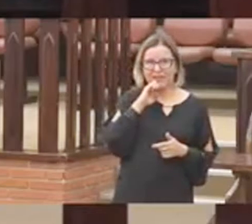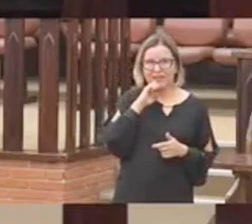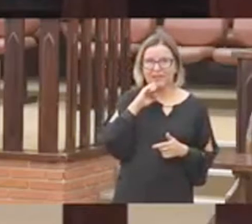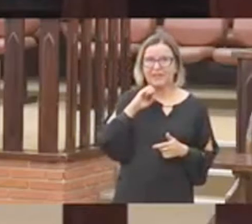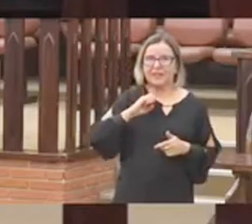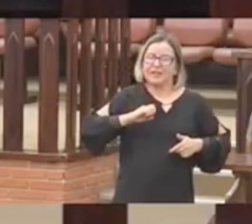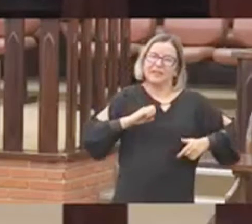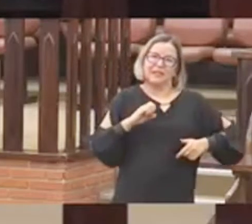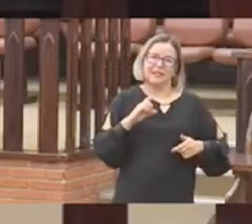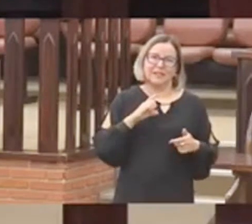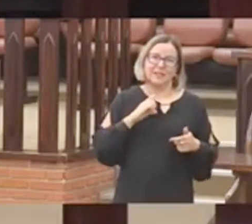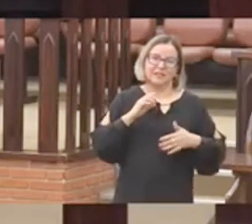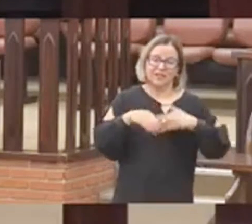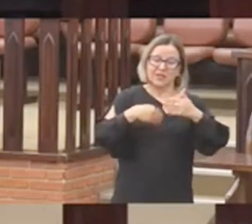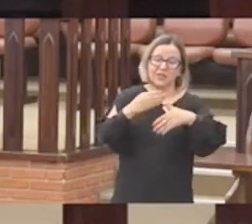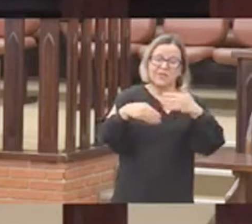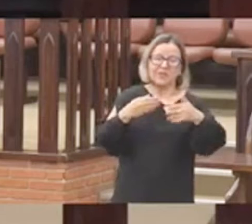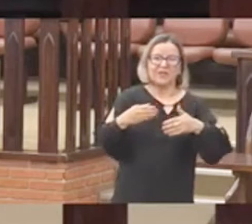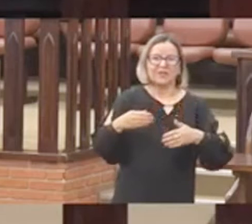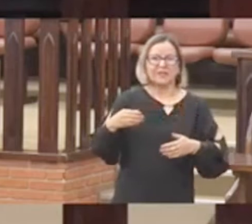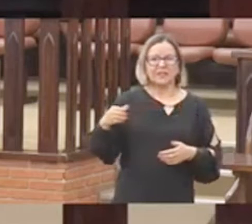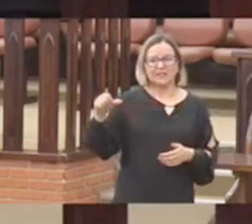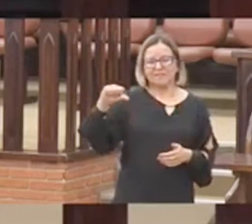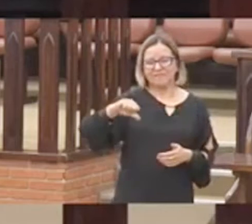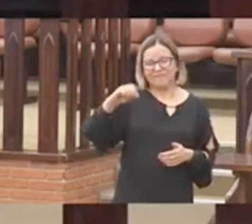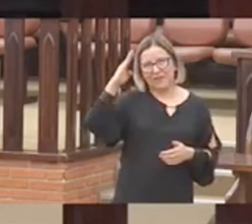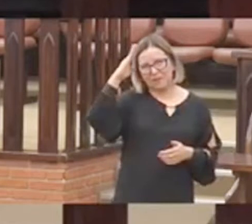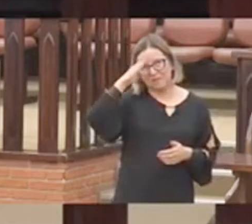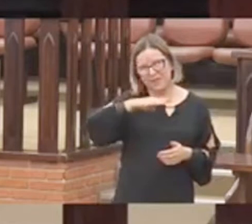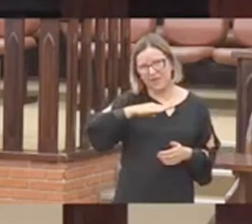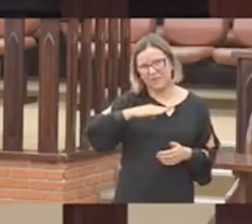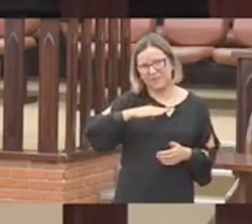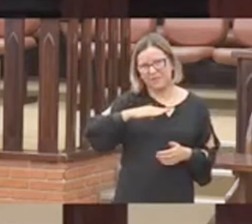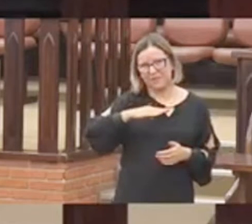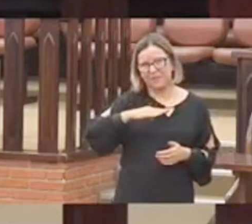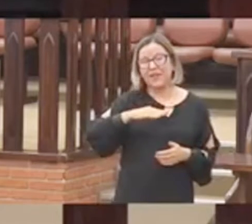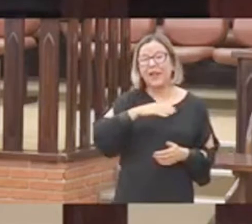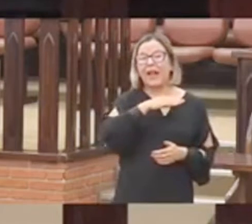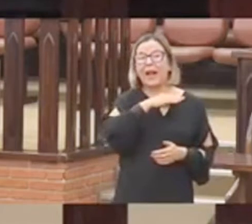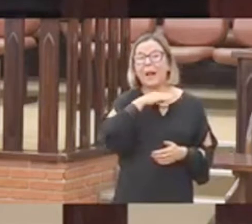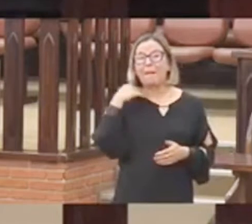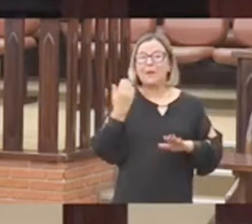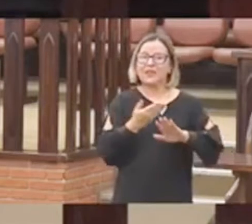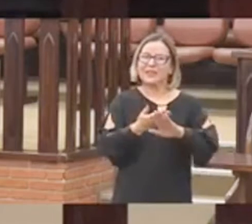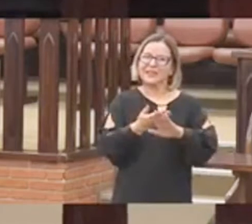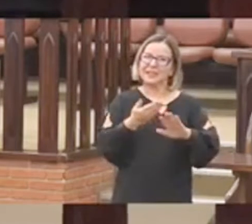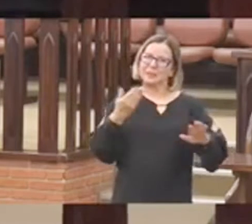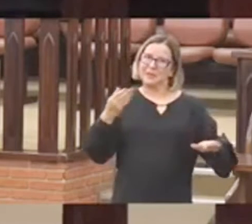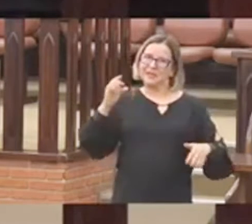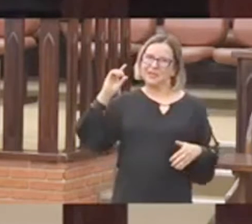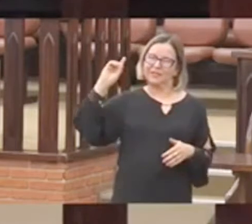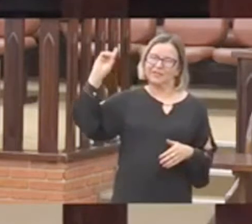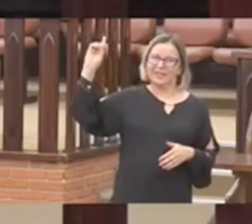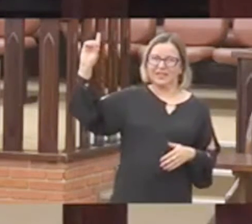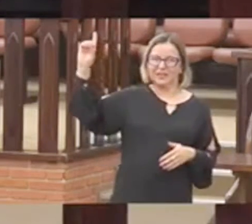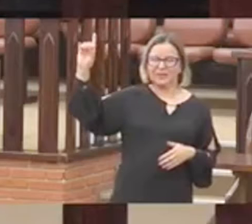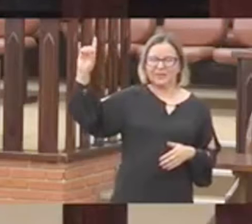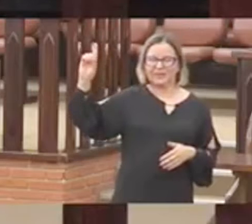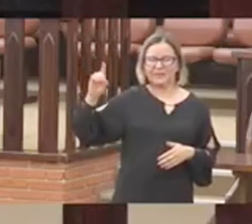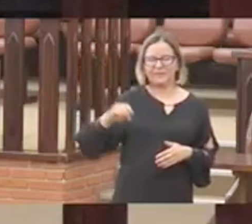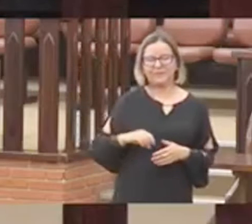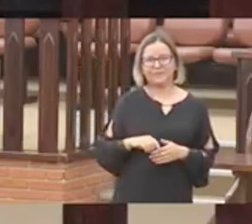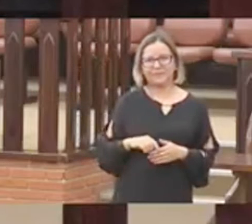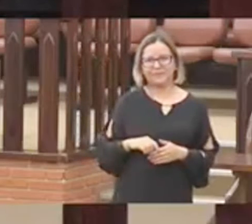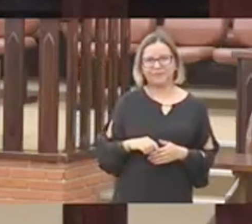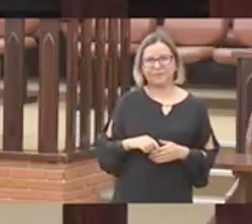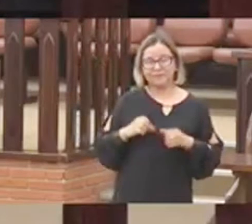preço amargo foi a sua morte e a sua separação de Deus. E eu quero dizer para